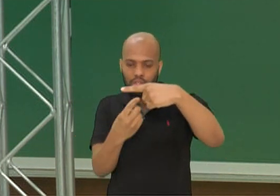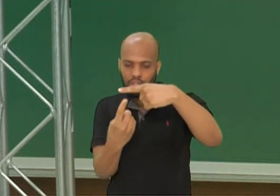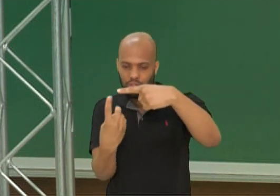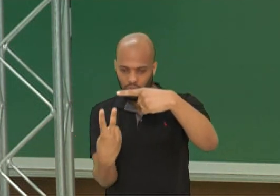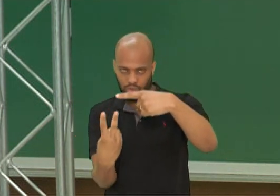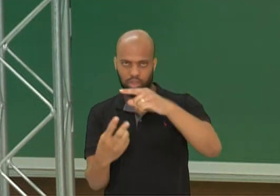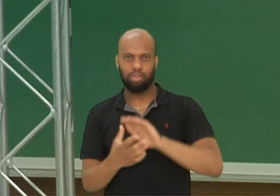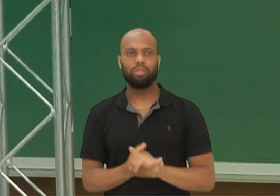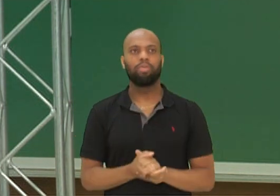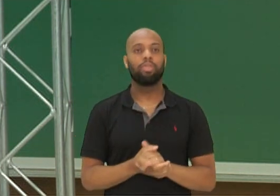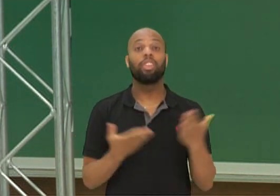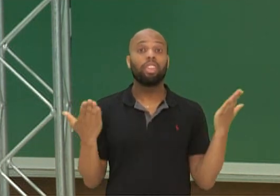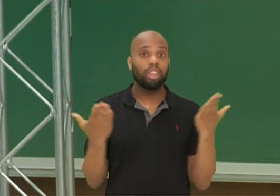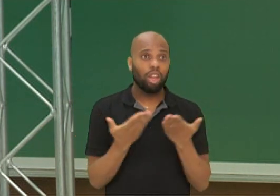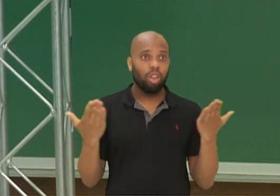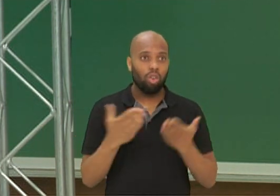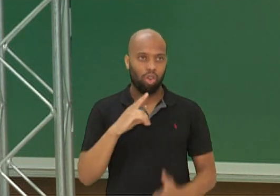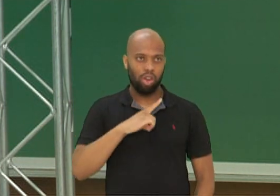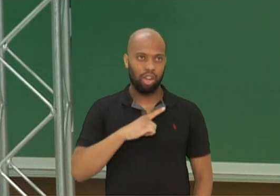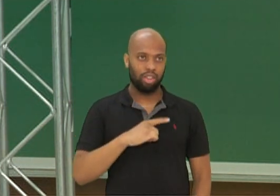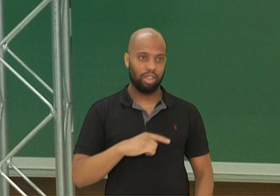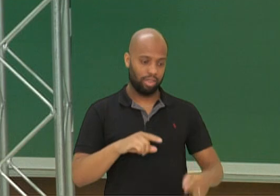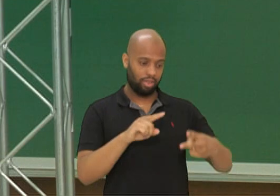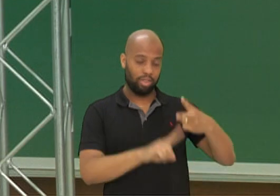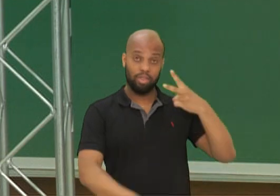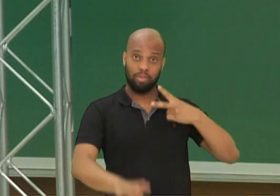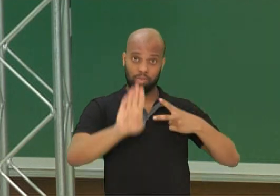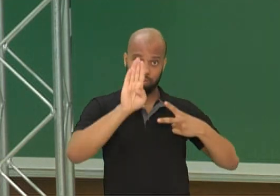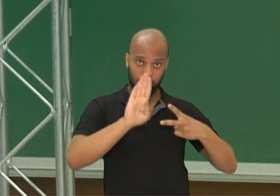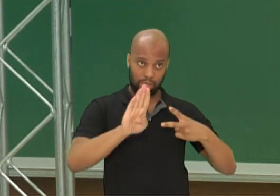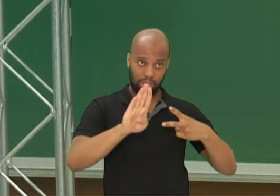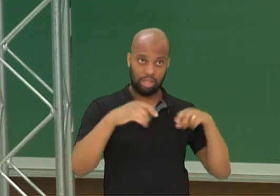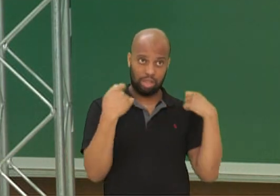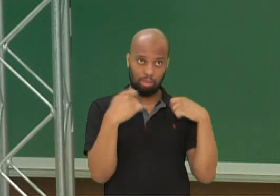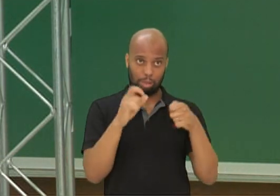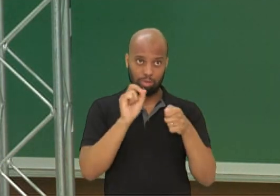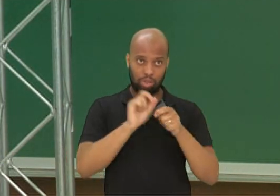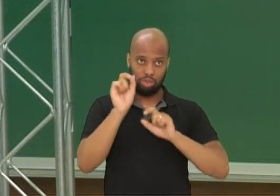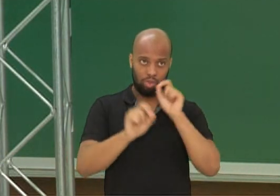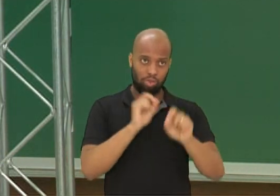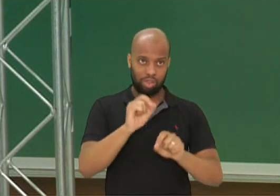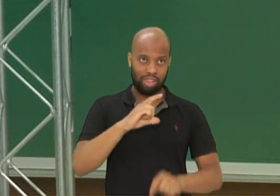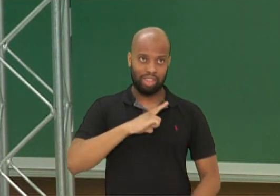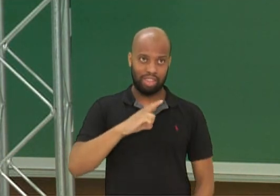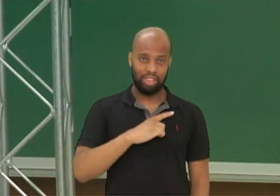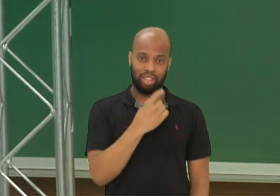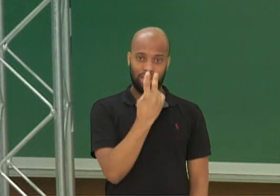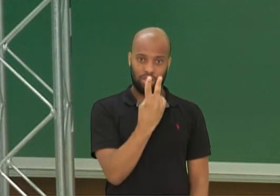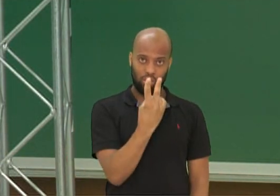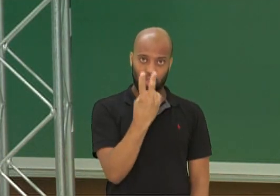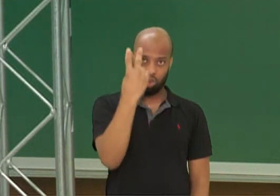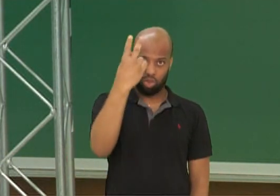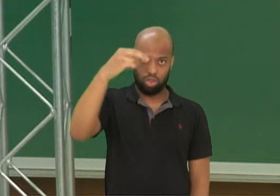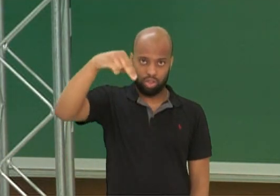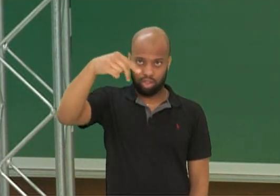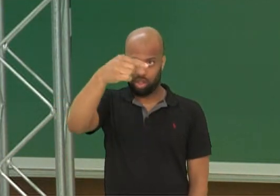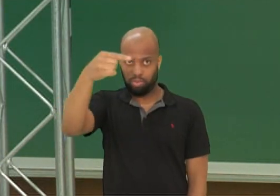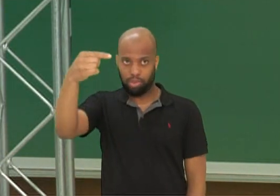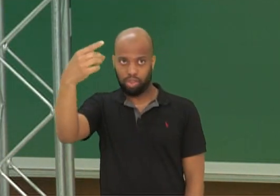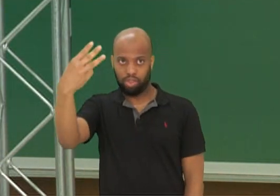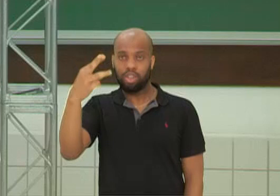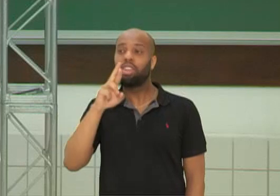512. Agora, no item B, nós vamos igualar o 2 elevado a 2n menos 3 igual